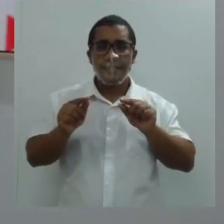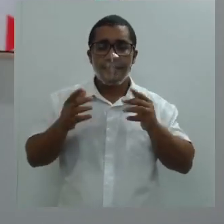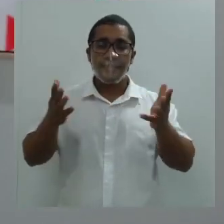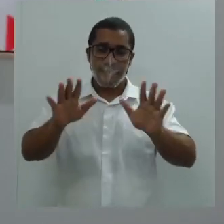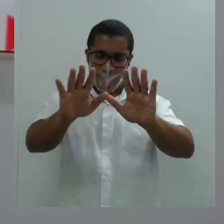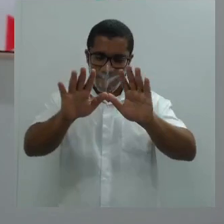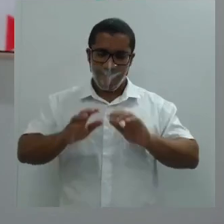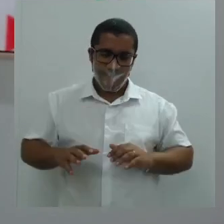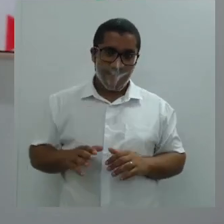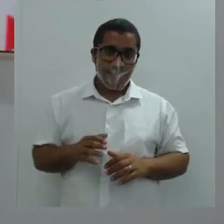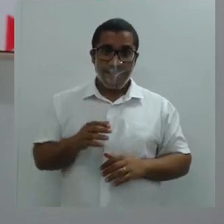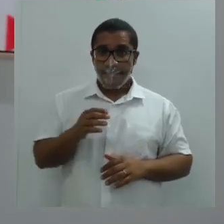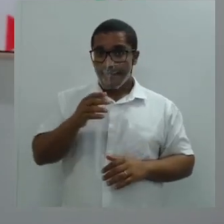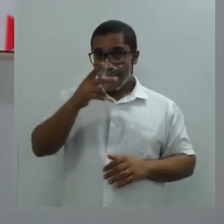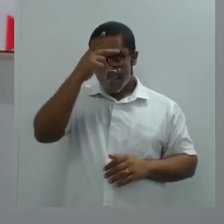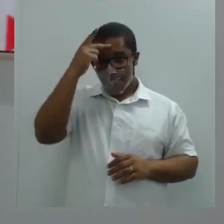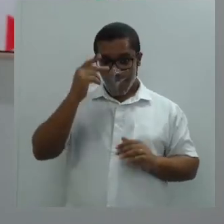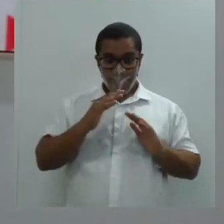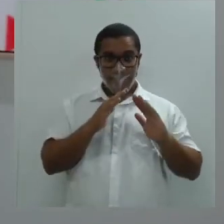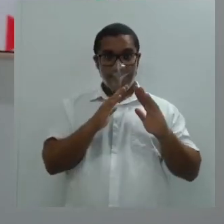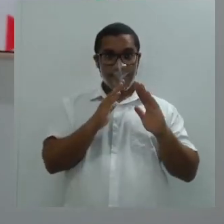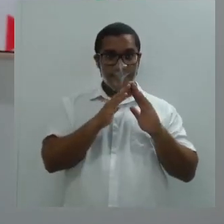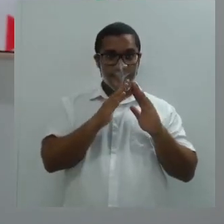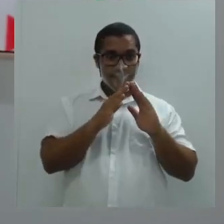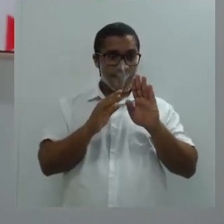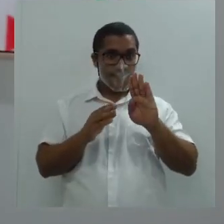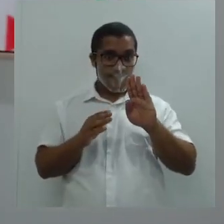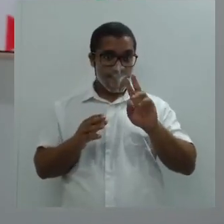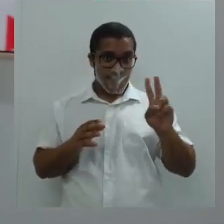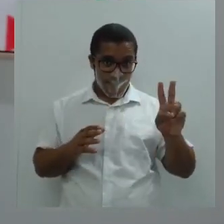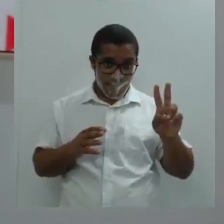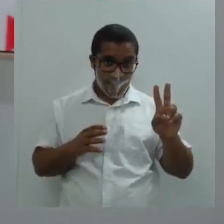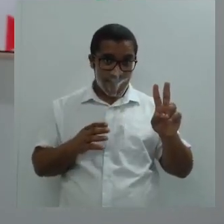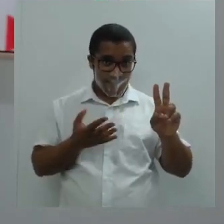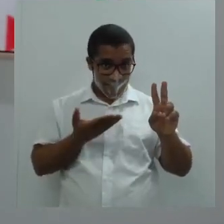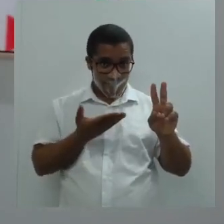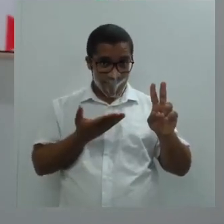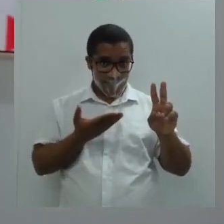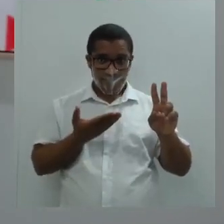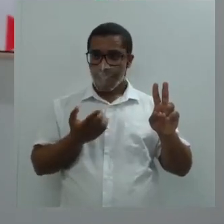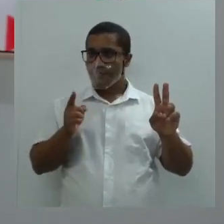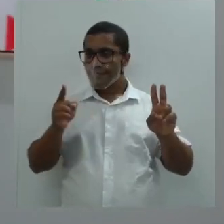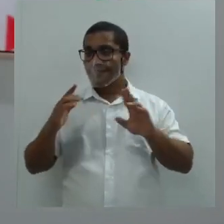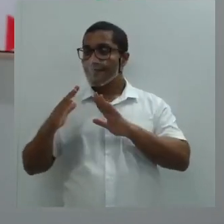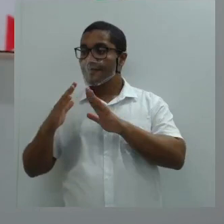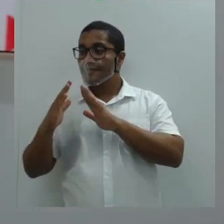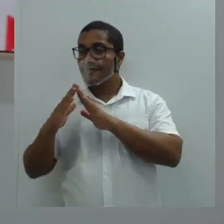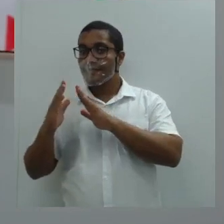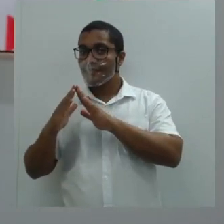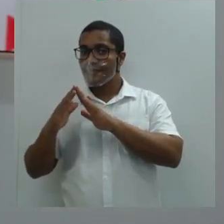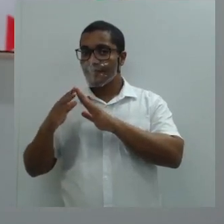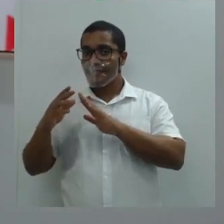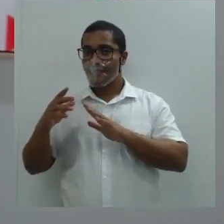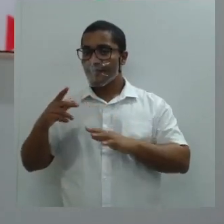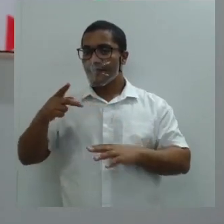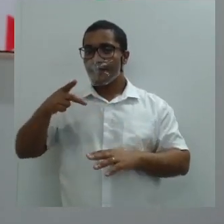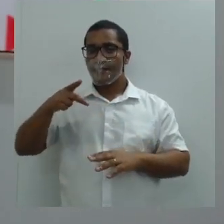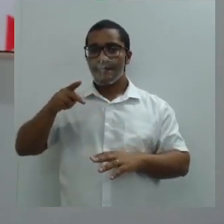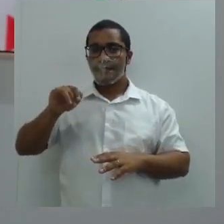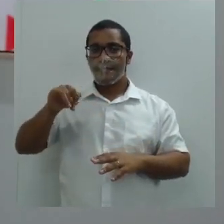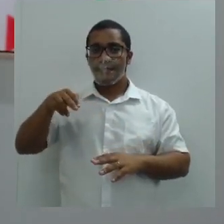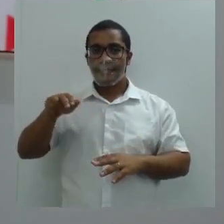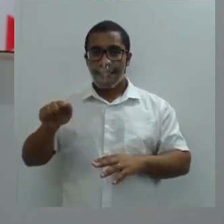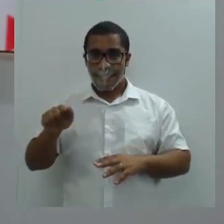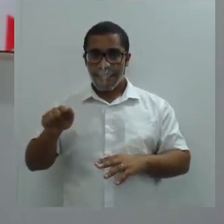por exemplo, quem mora em Boa Viagem e quem mora no Pina,